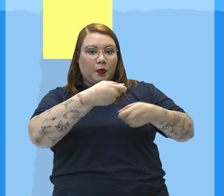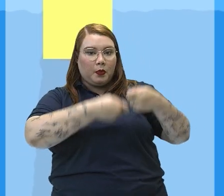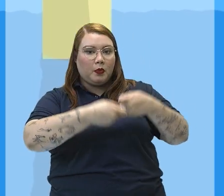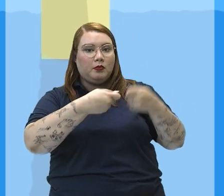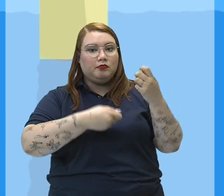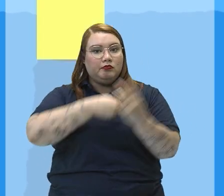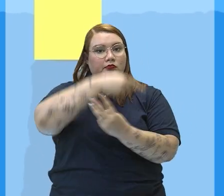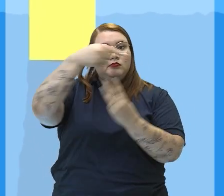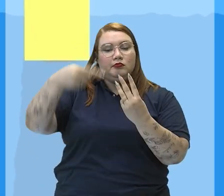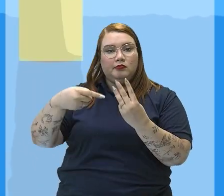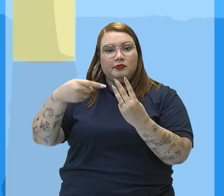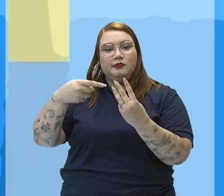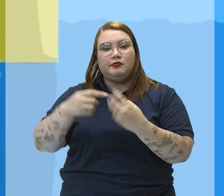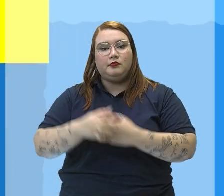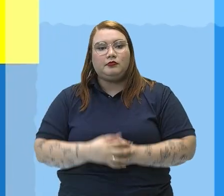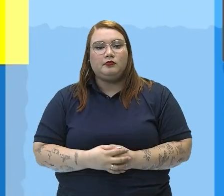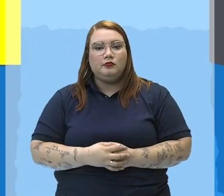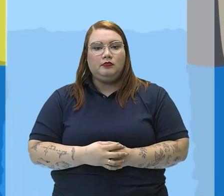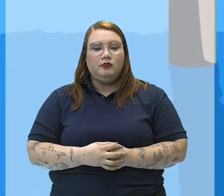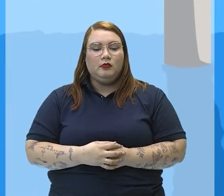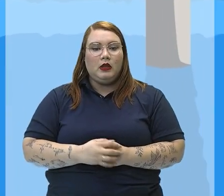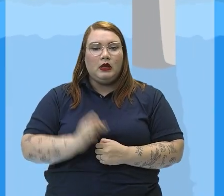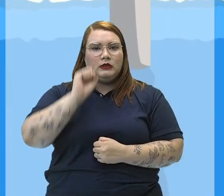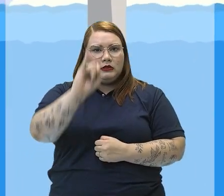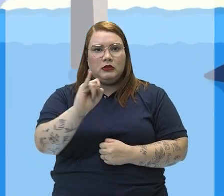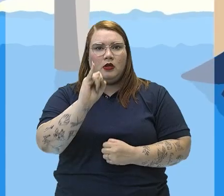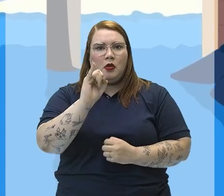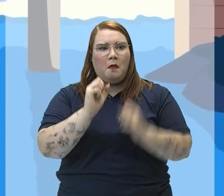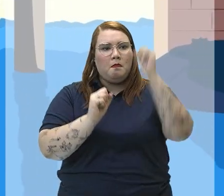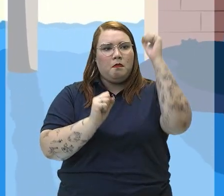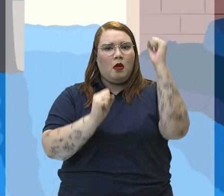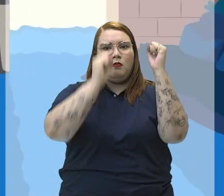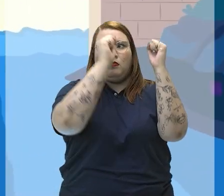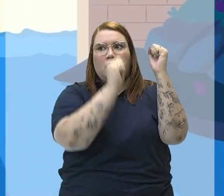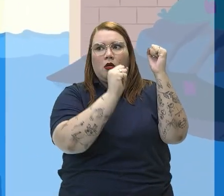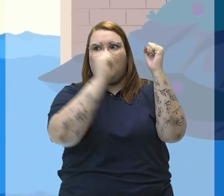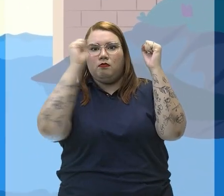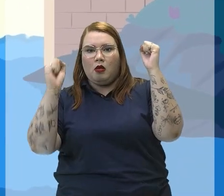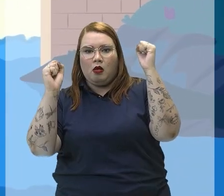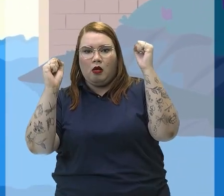econômico. Quando qualquer um desses